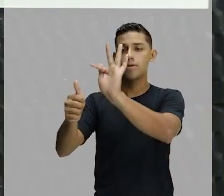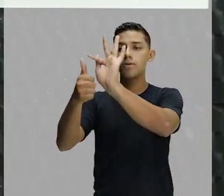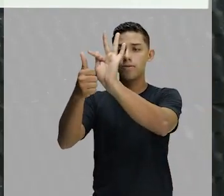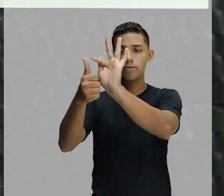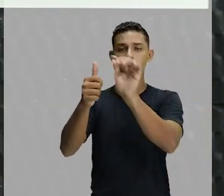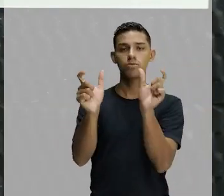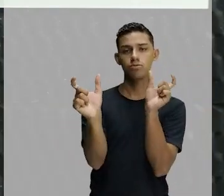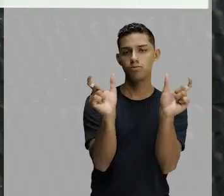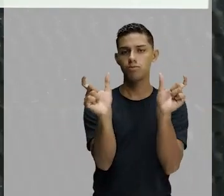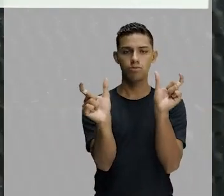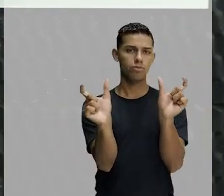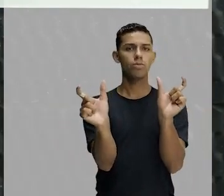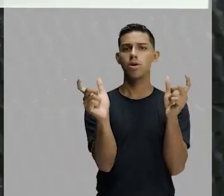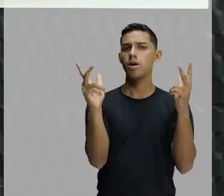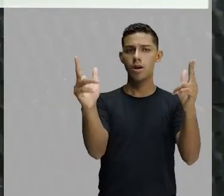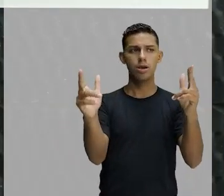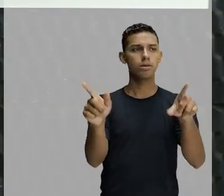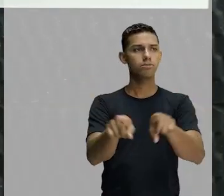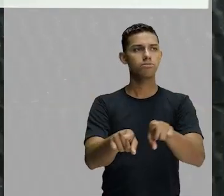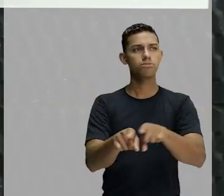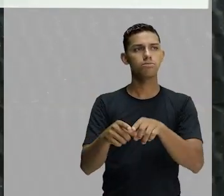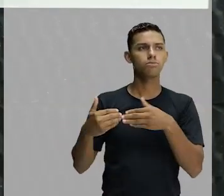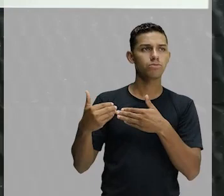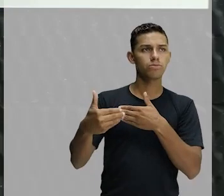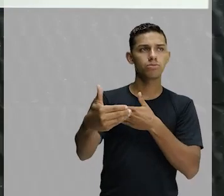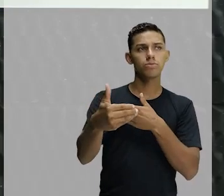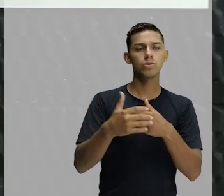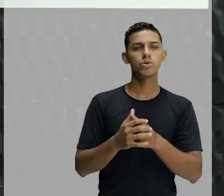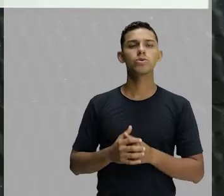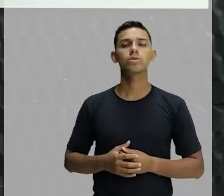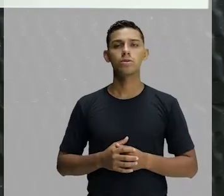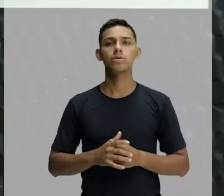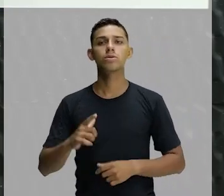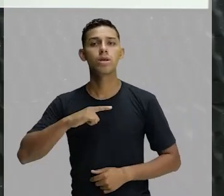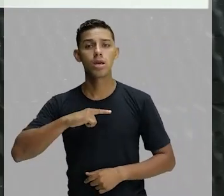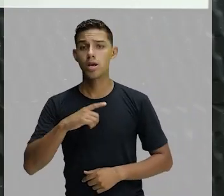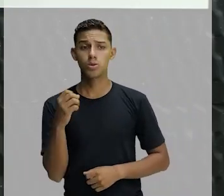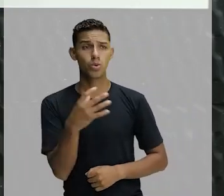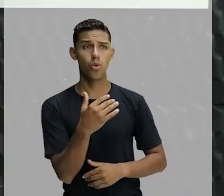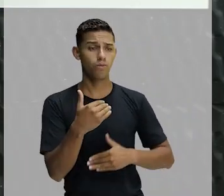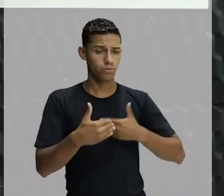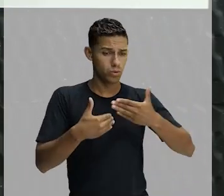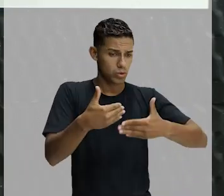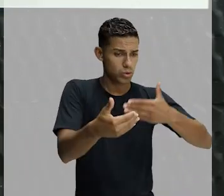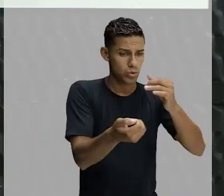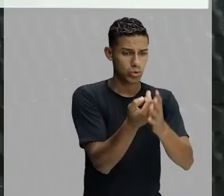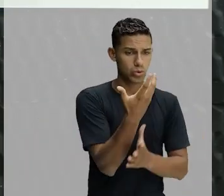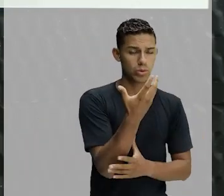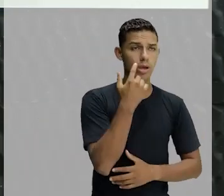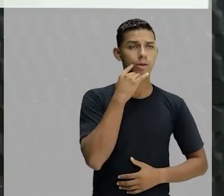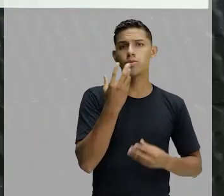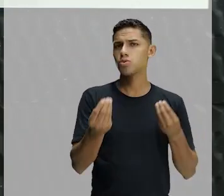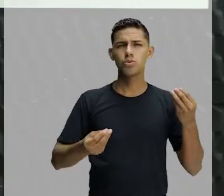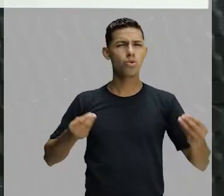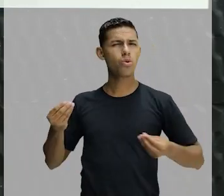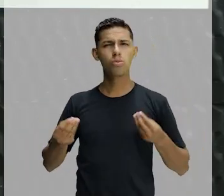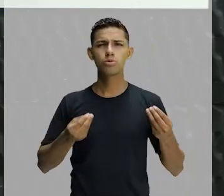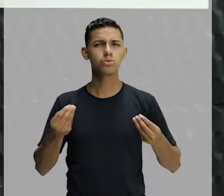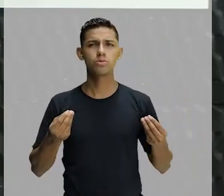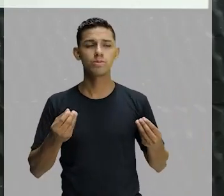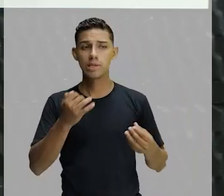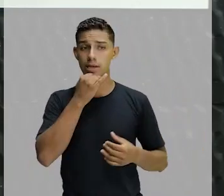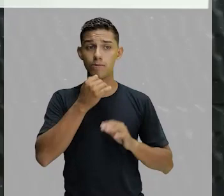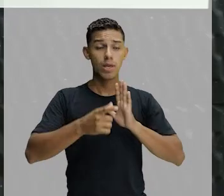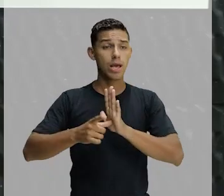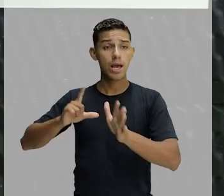eles mesmos, aí eu vou promover o cruzamento, eu vou ter uma nova descendência. Como é que eu faço esse cruzamento? antes